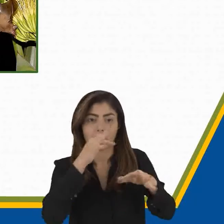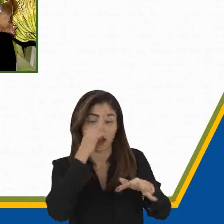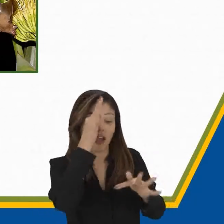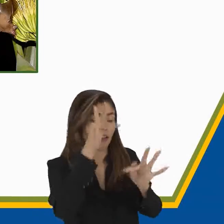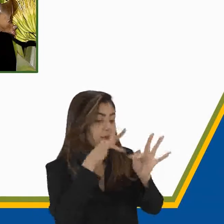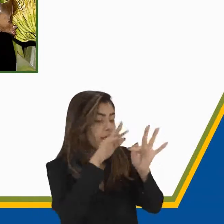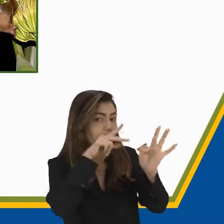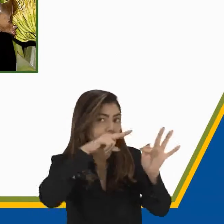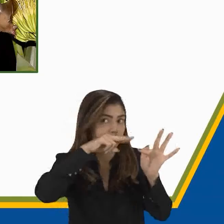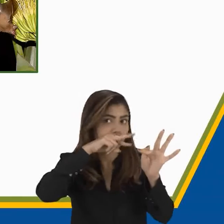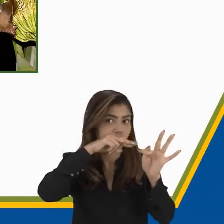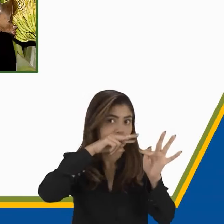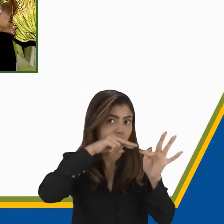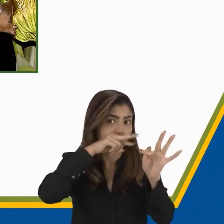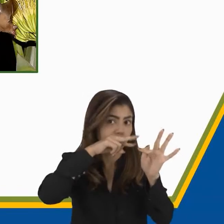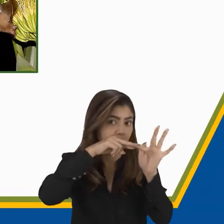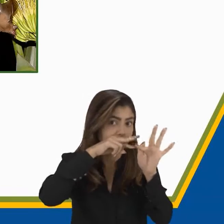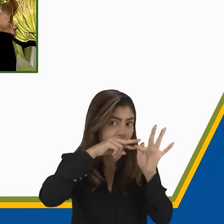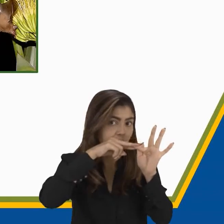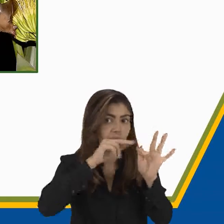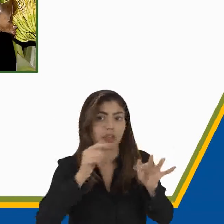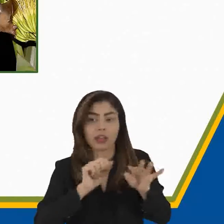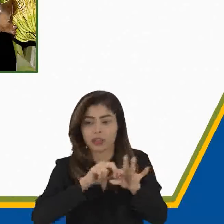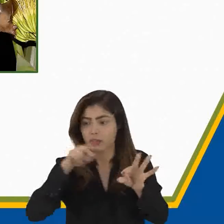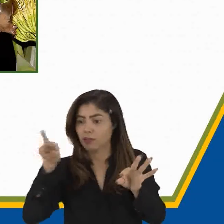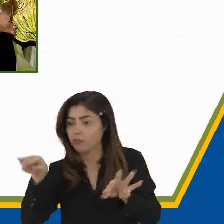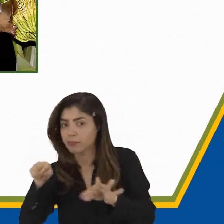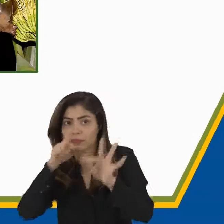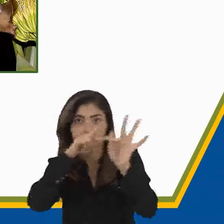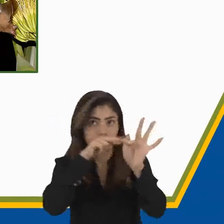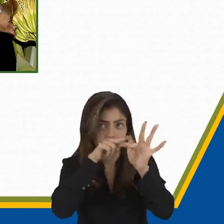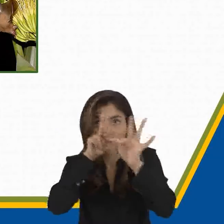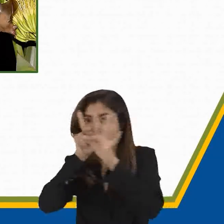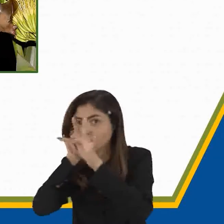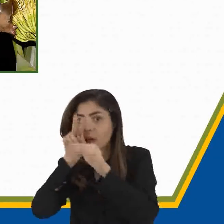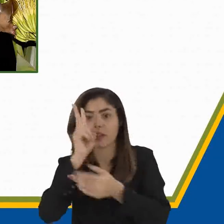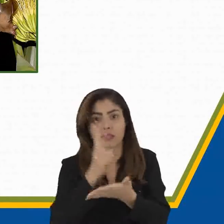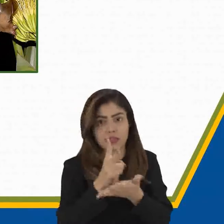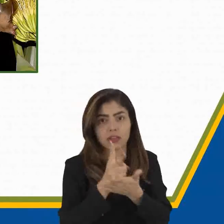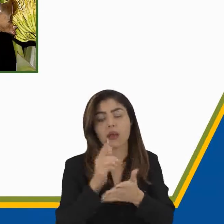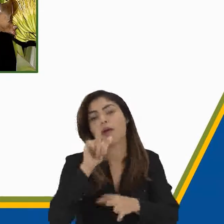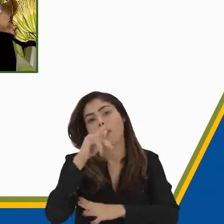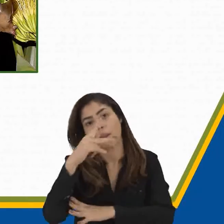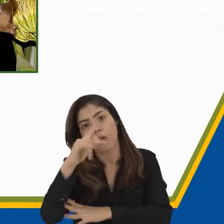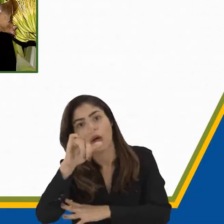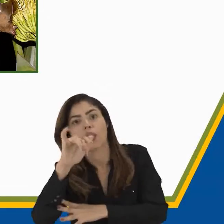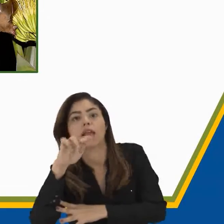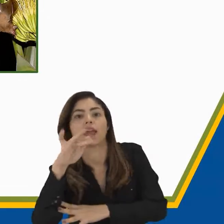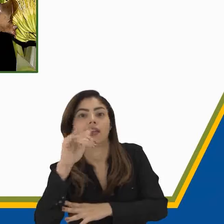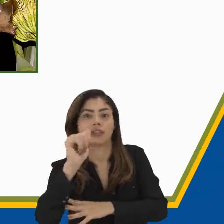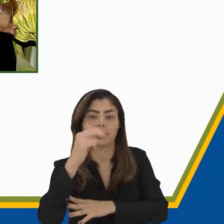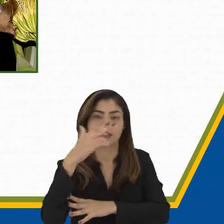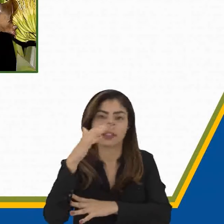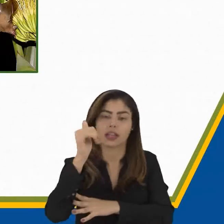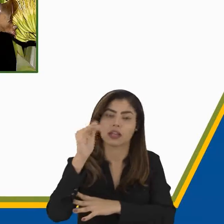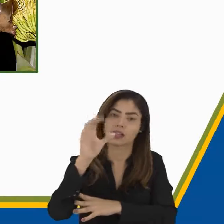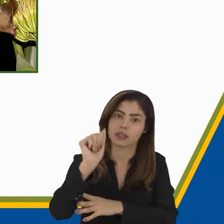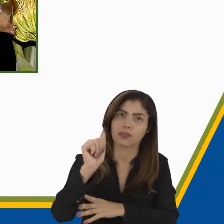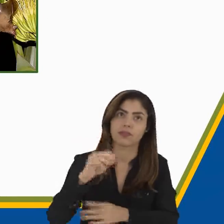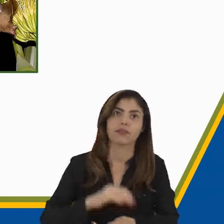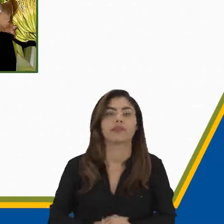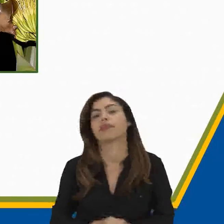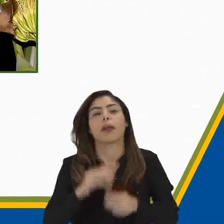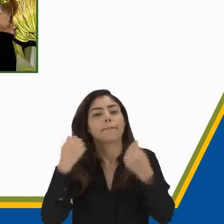flor, ela acaba, quando vai visitando a outra flor, transferindo esse grão de pólen, e aí ocorre o que a gente chama de polinização.